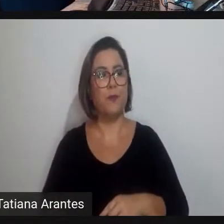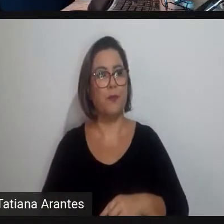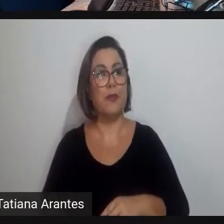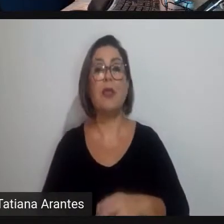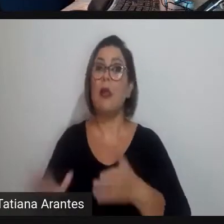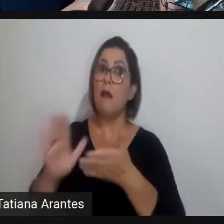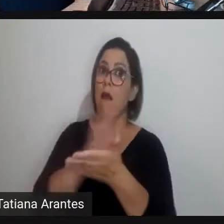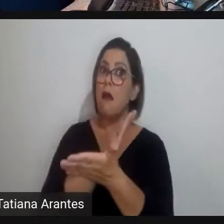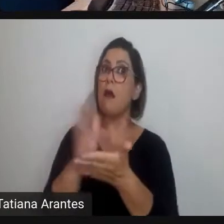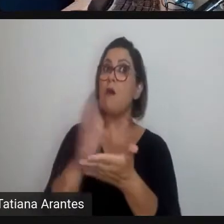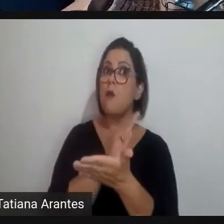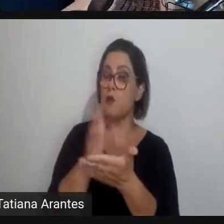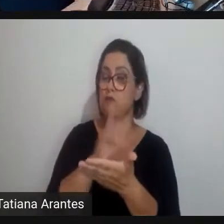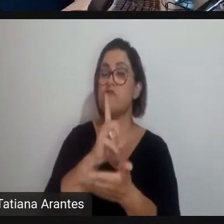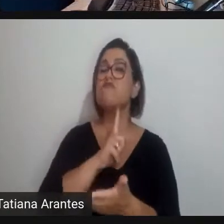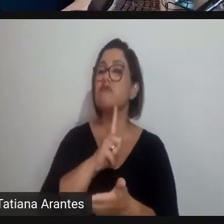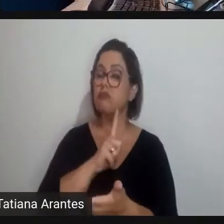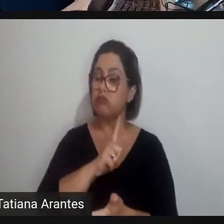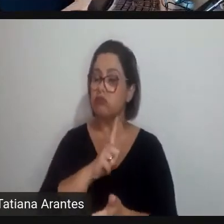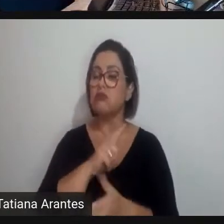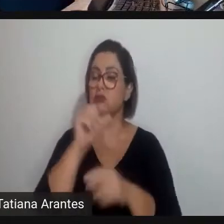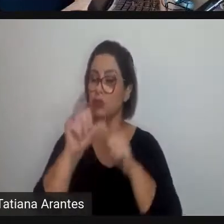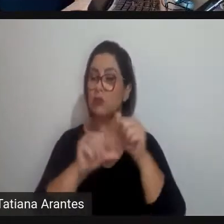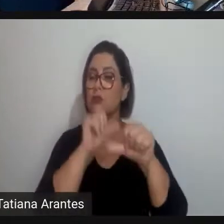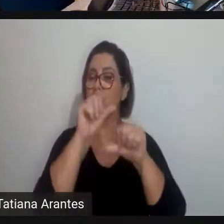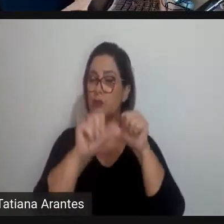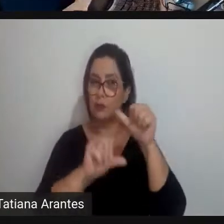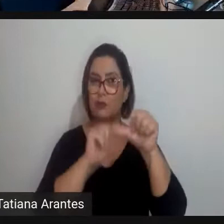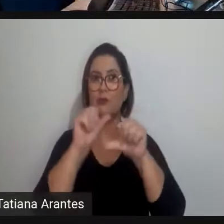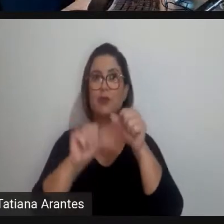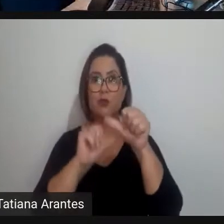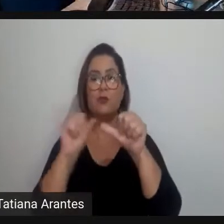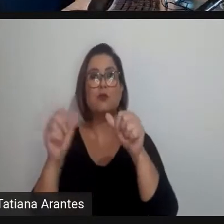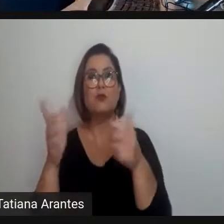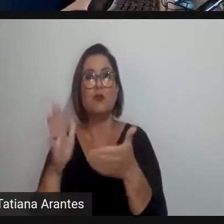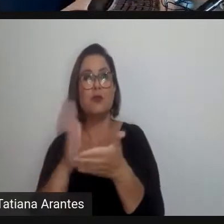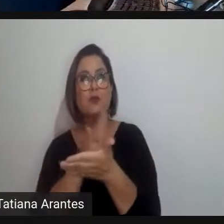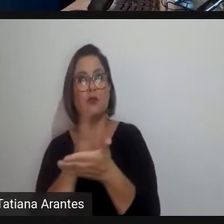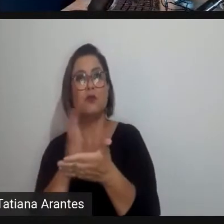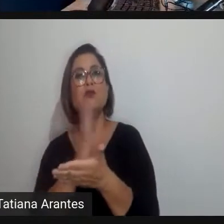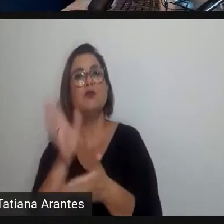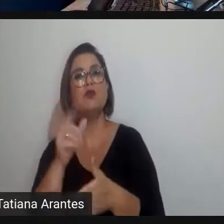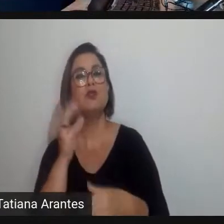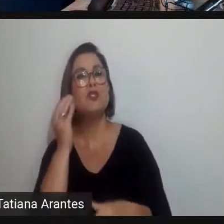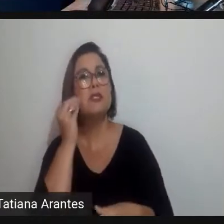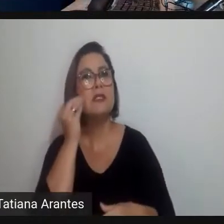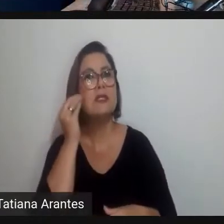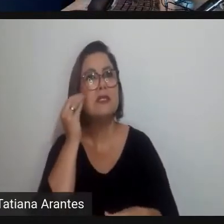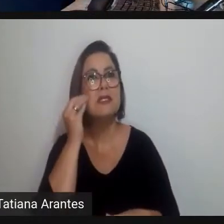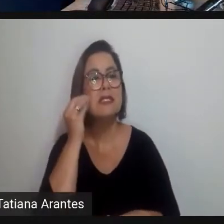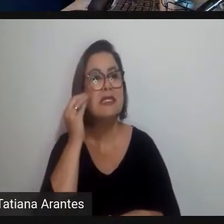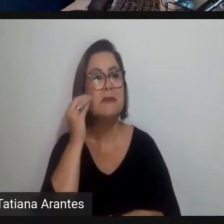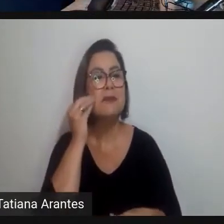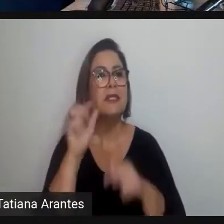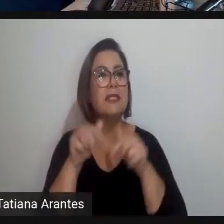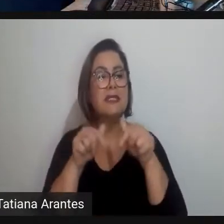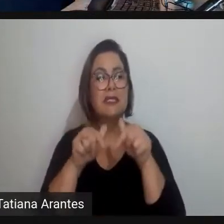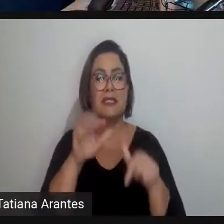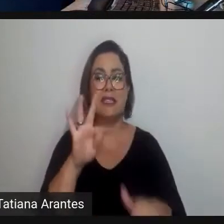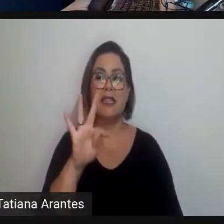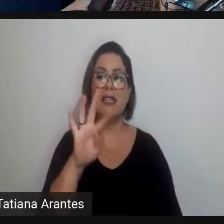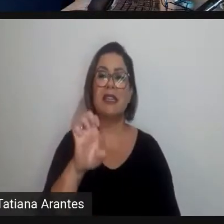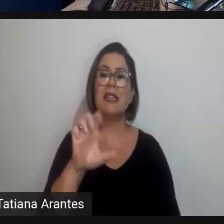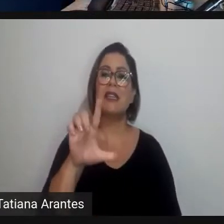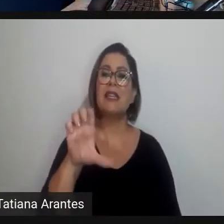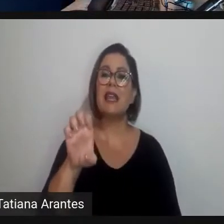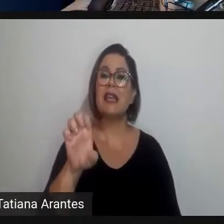mudança já, certo? Alguns órgãos públicos já tinham o advento do teletrabalho. Entretanto,